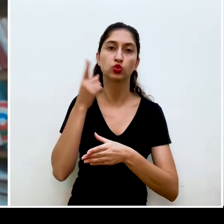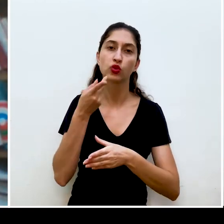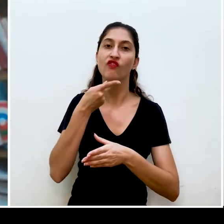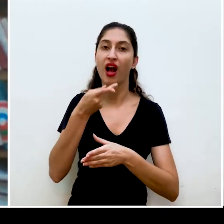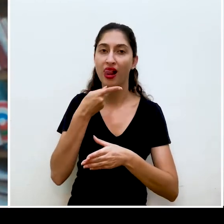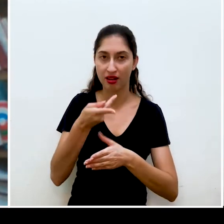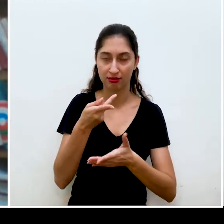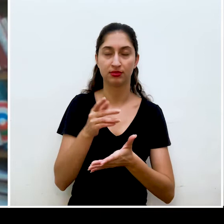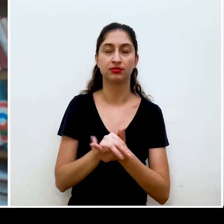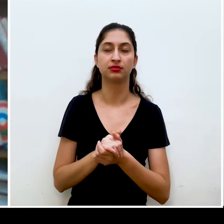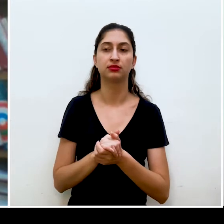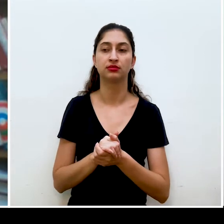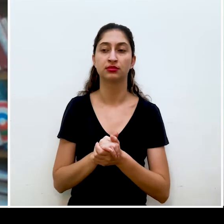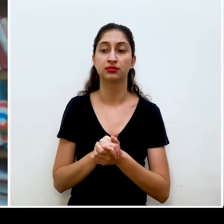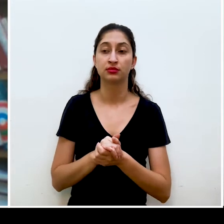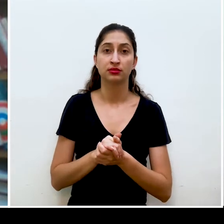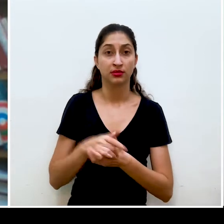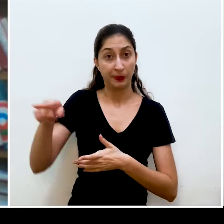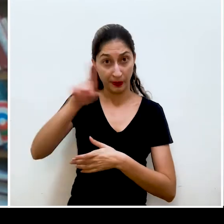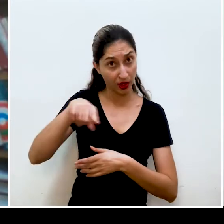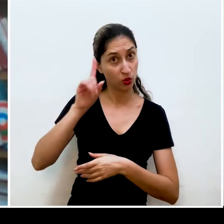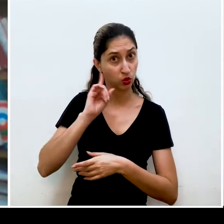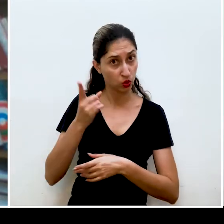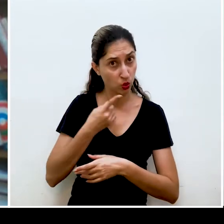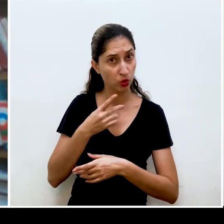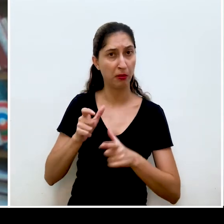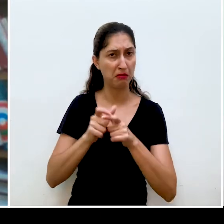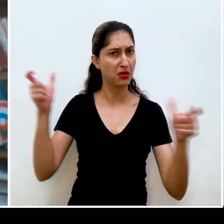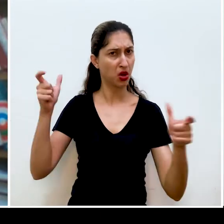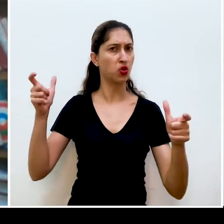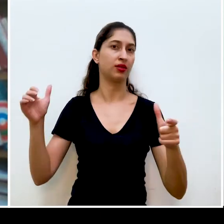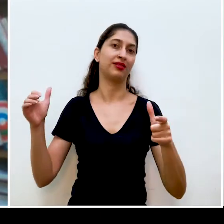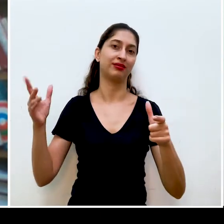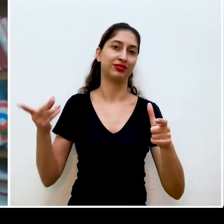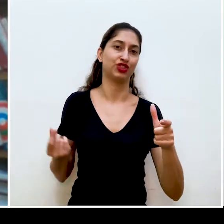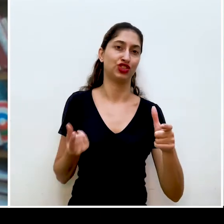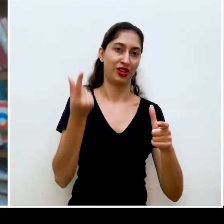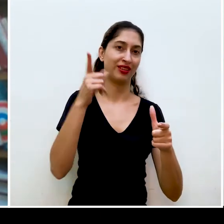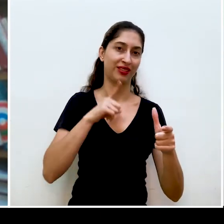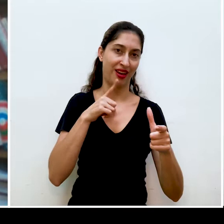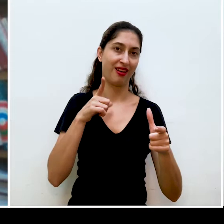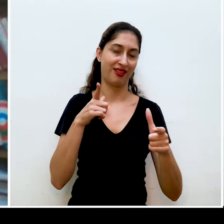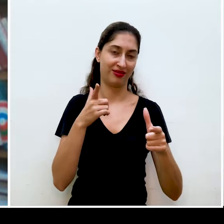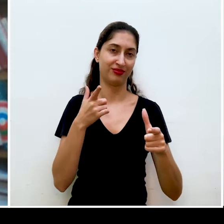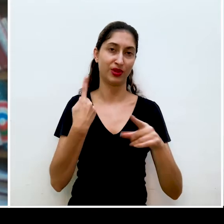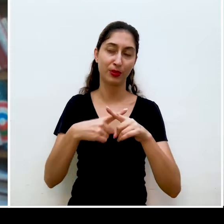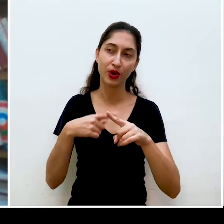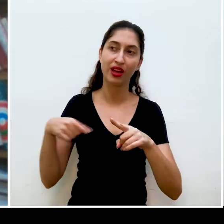falantes, geralmente são surdos de classe social superior, que aprenderam a